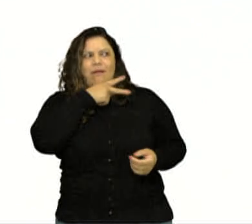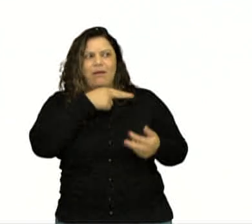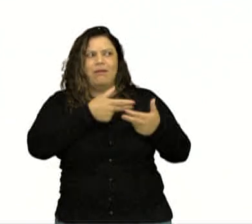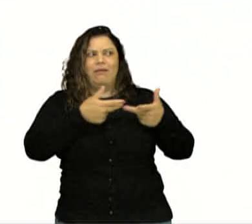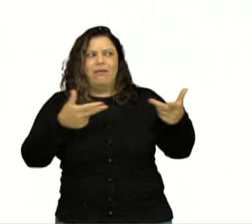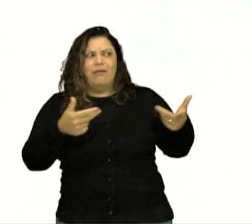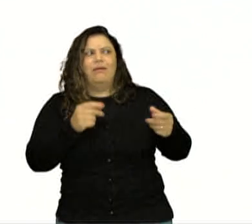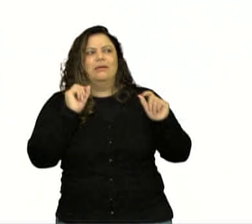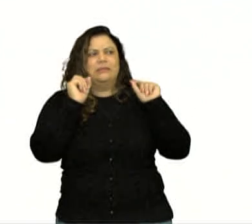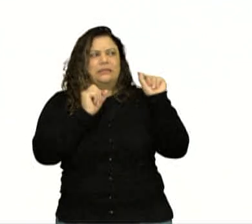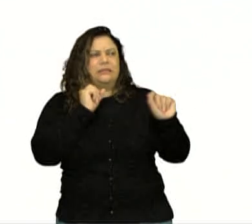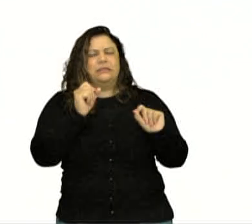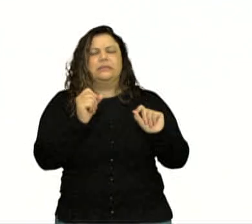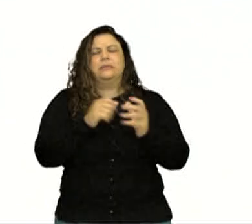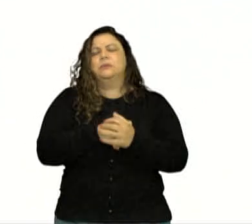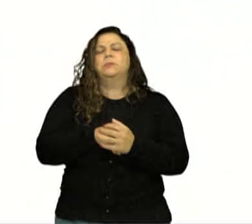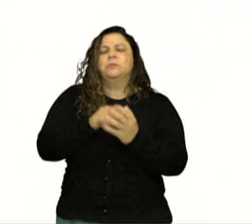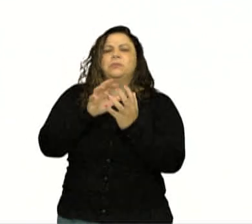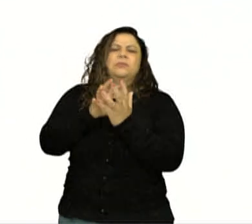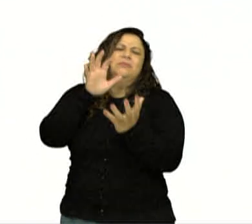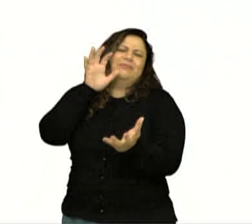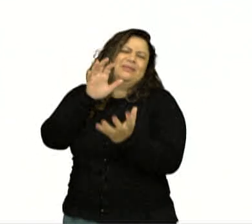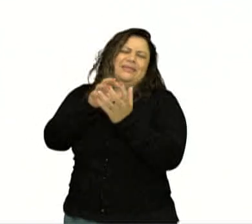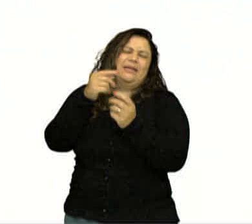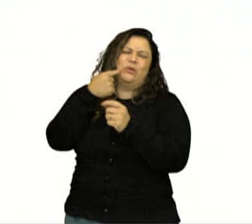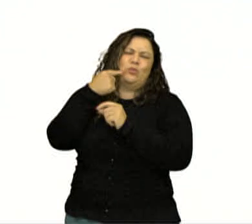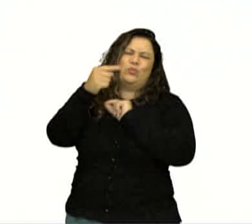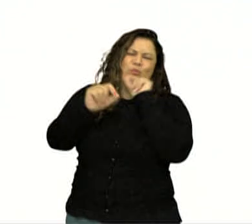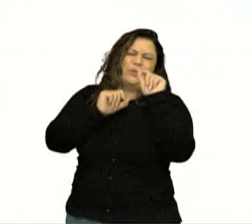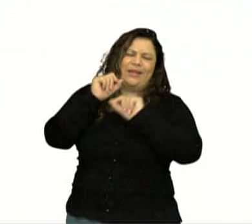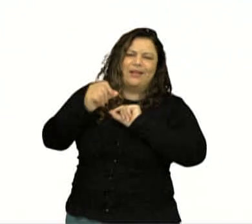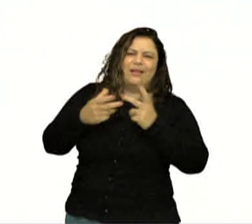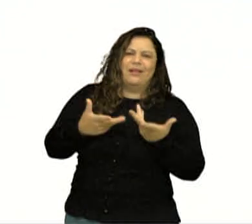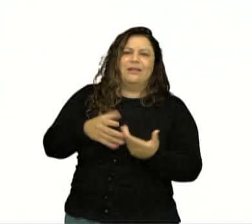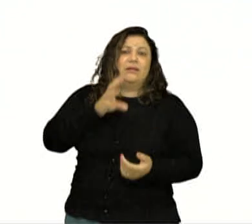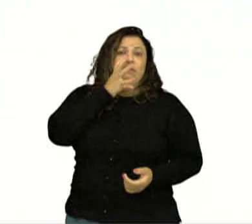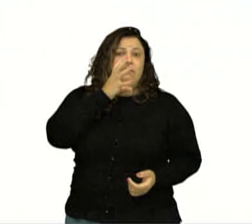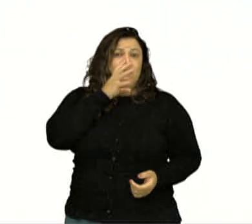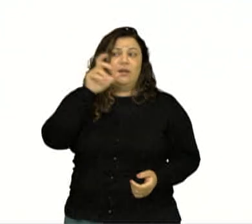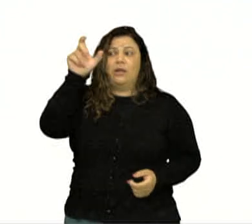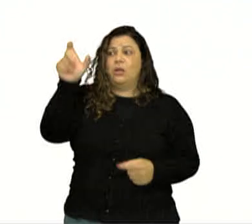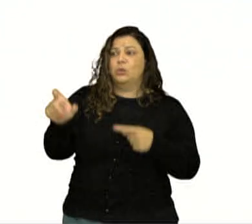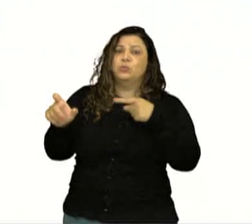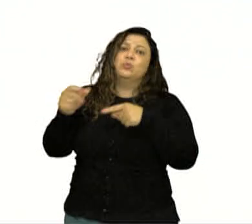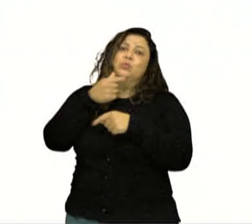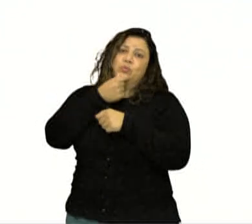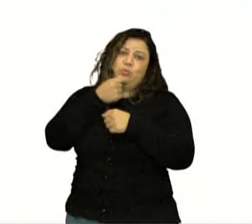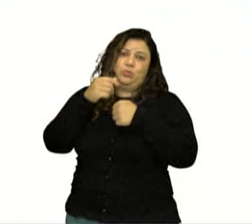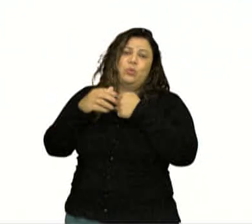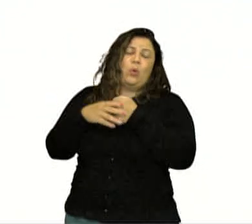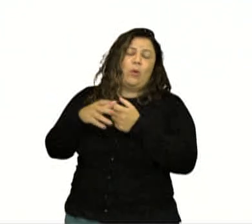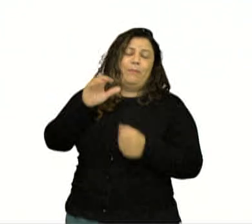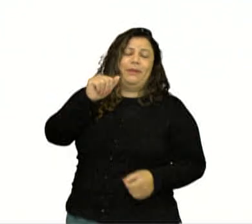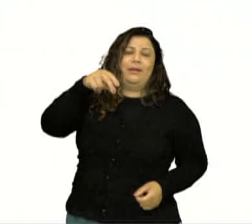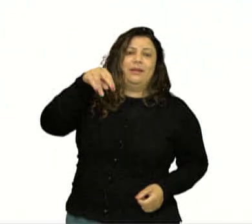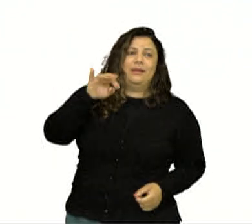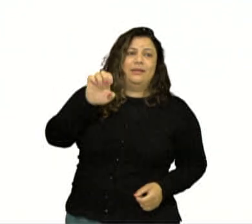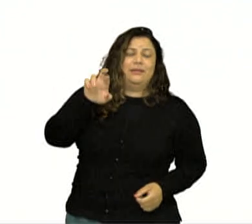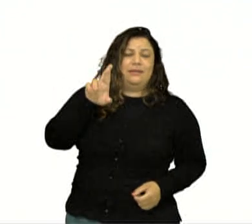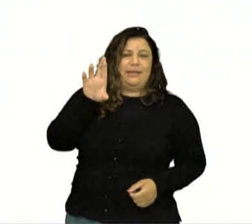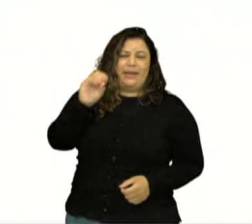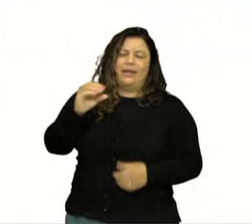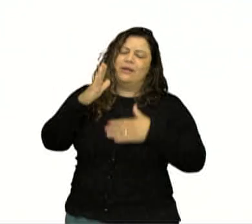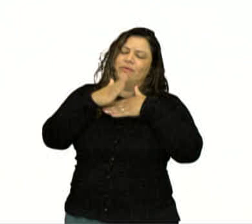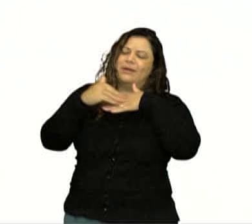Ao contrário, sempre que falava dele, era com grande respeito, admiração e carinho. Aqui mais um trecho, então, das